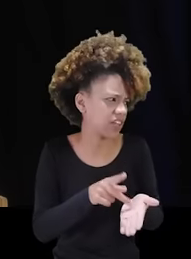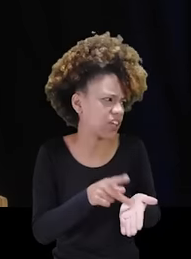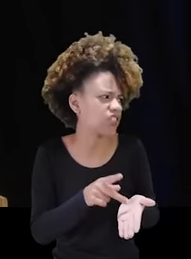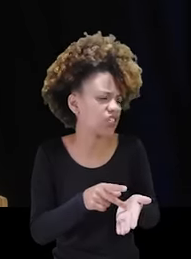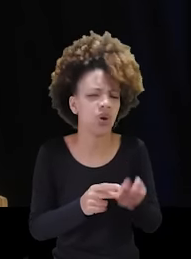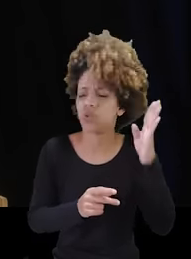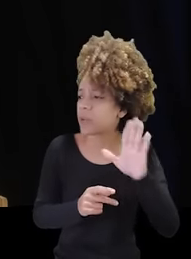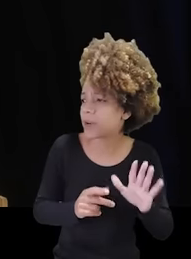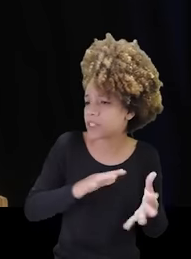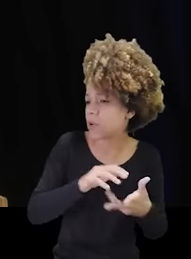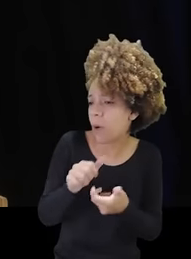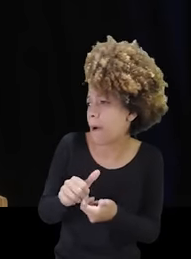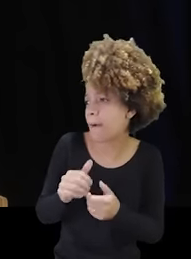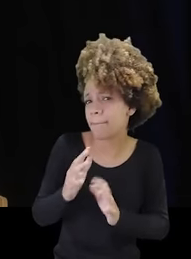é verdade é verdade